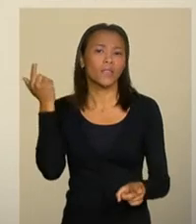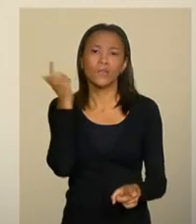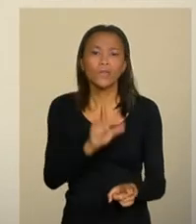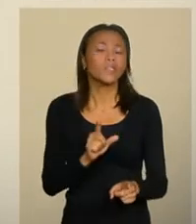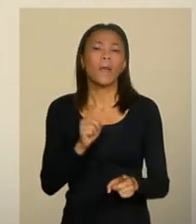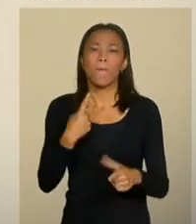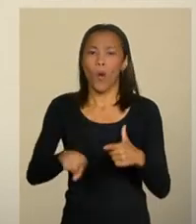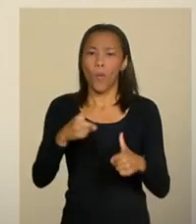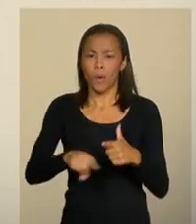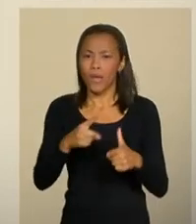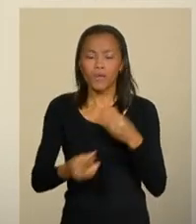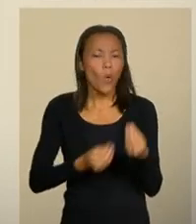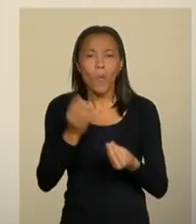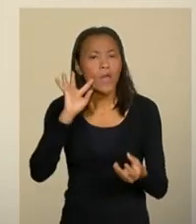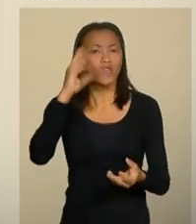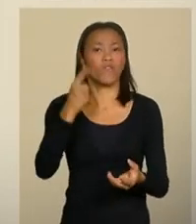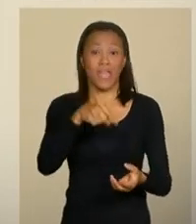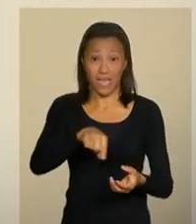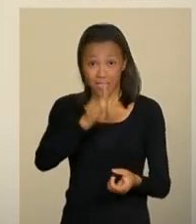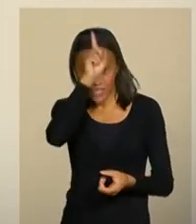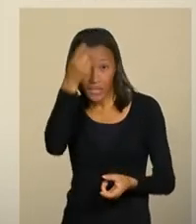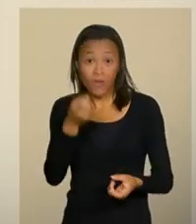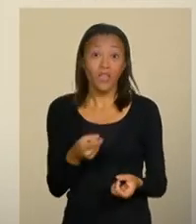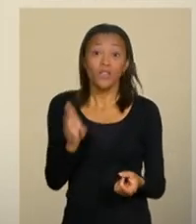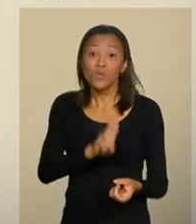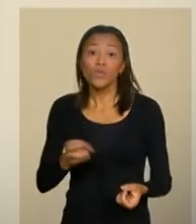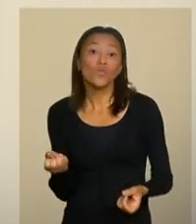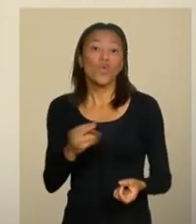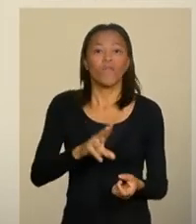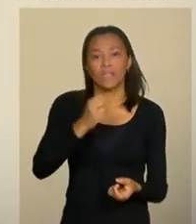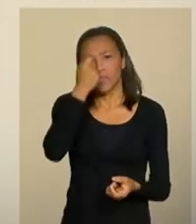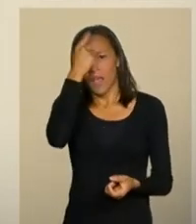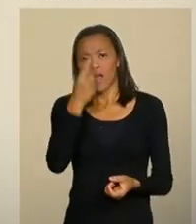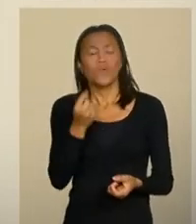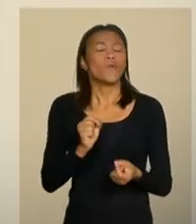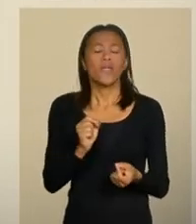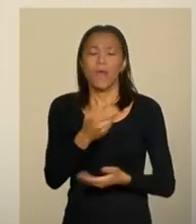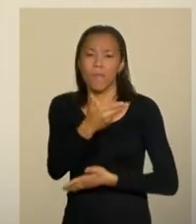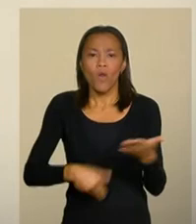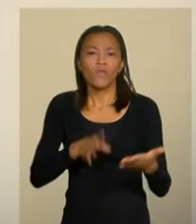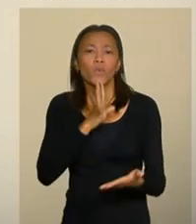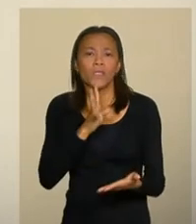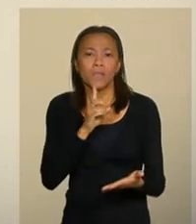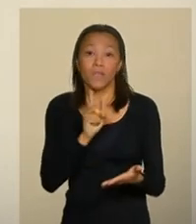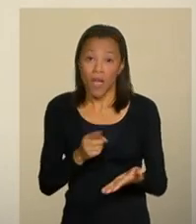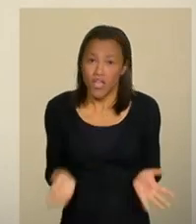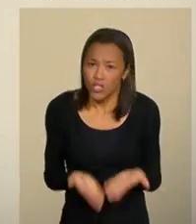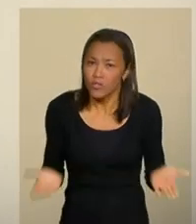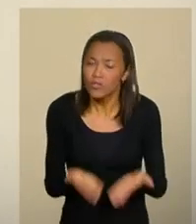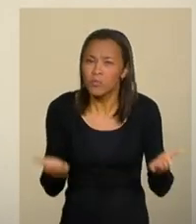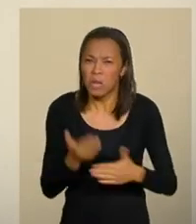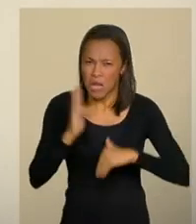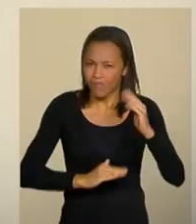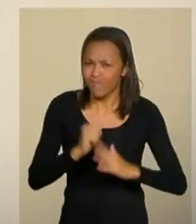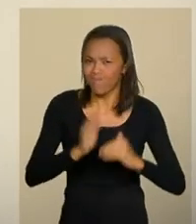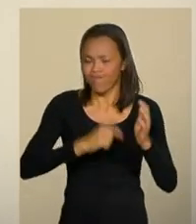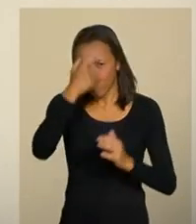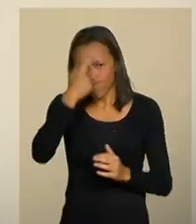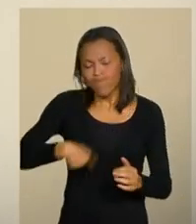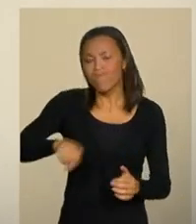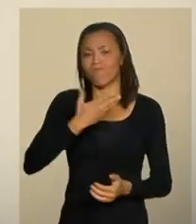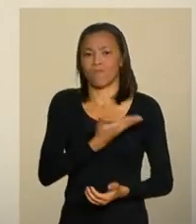problemas eles criam eles inovam o que a olimpíada do conhecimento faz é estimular a capacidade dos nossos